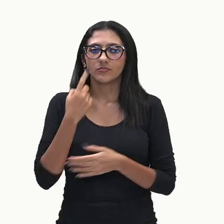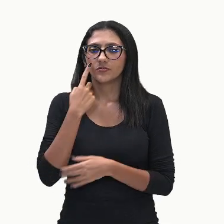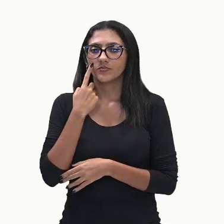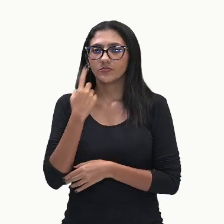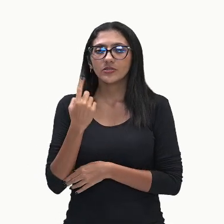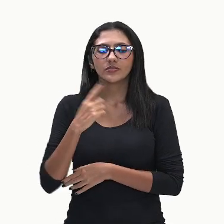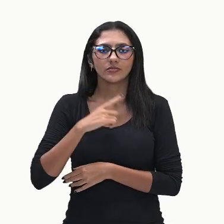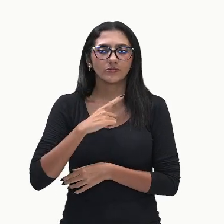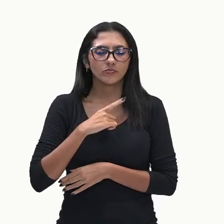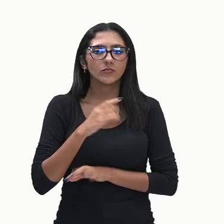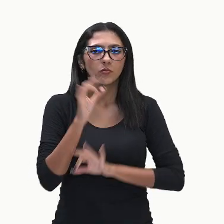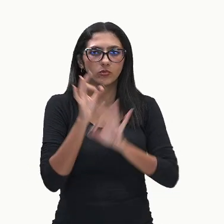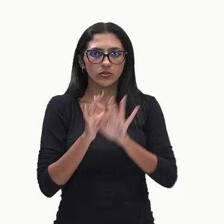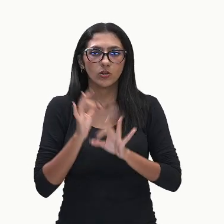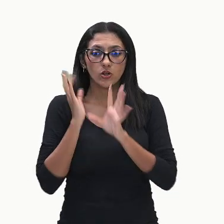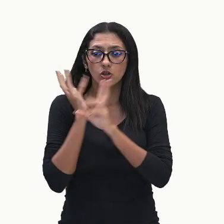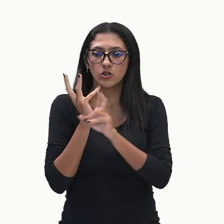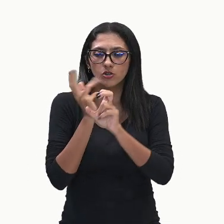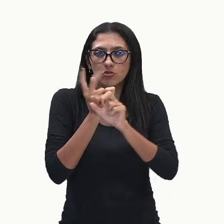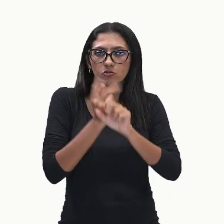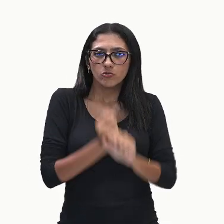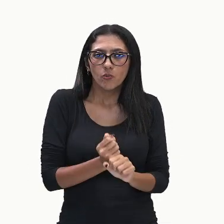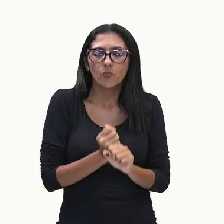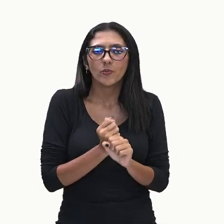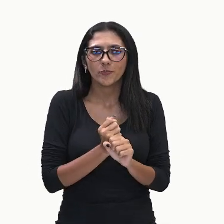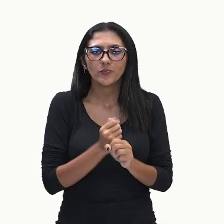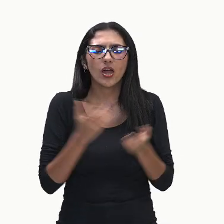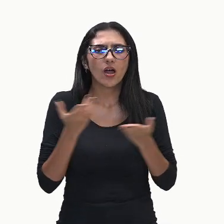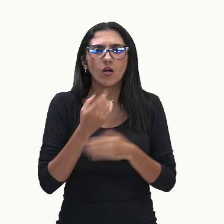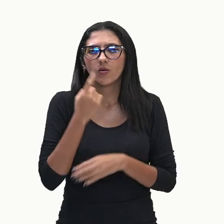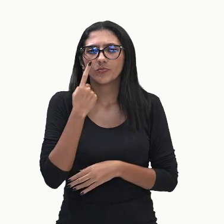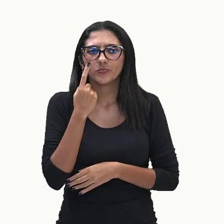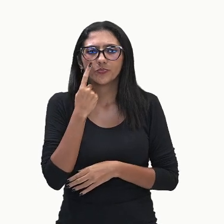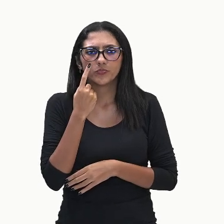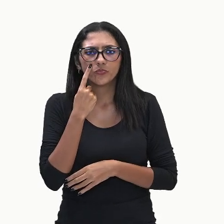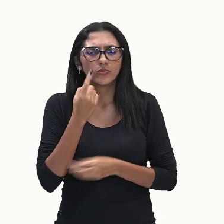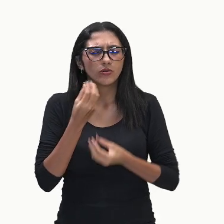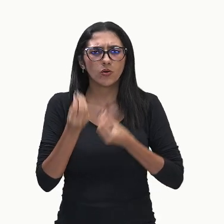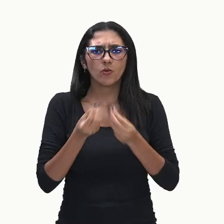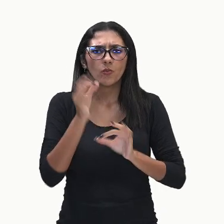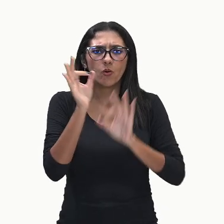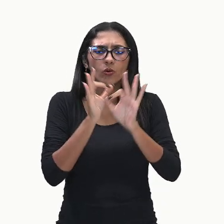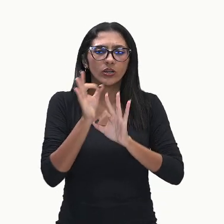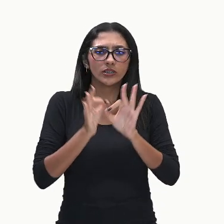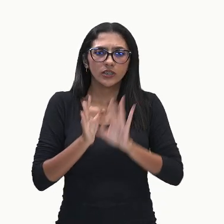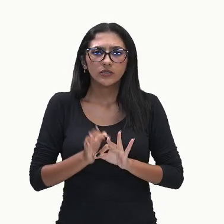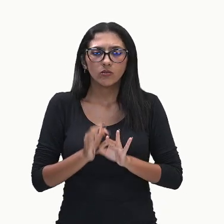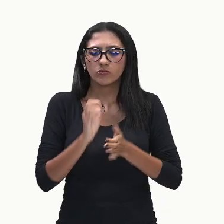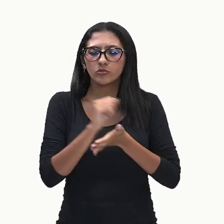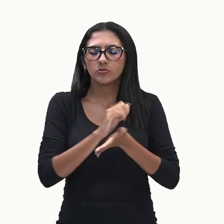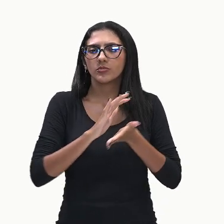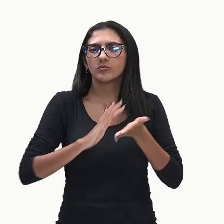calcula a área total, vamos agora verificar a resolução de um problema de aplicação da área